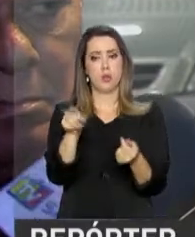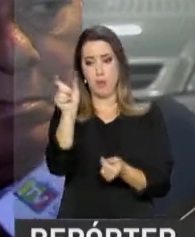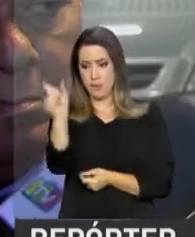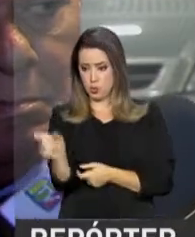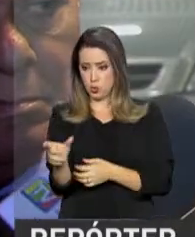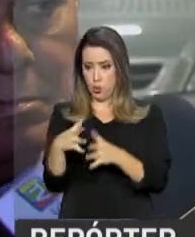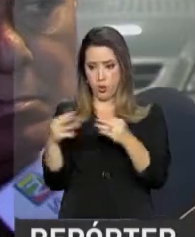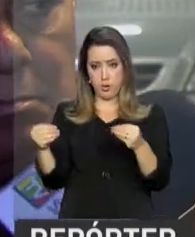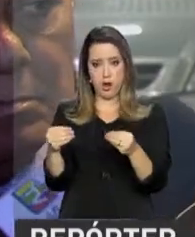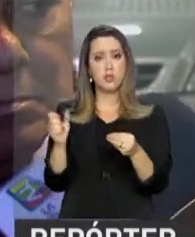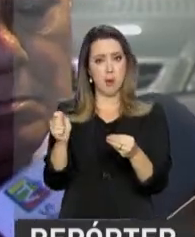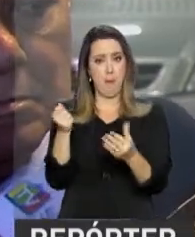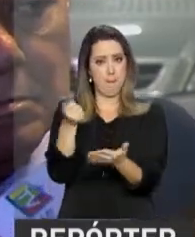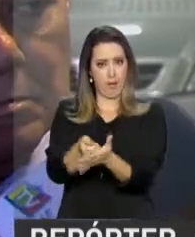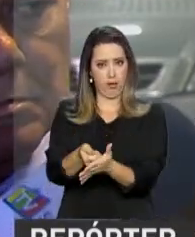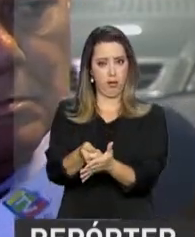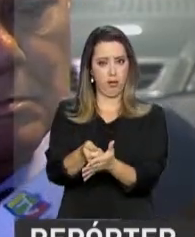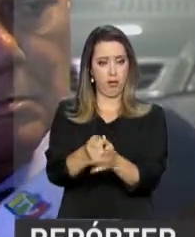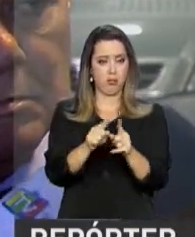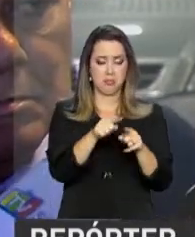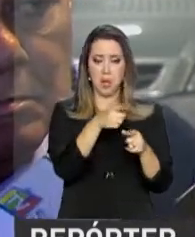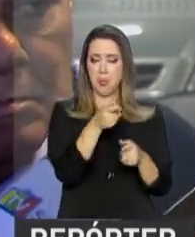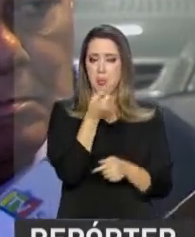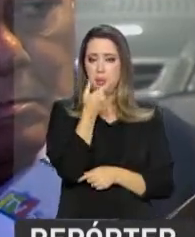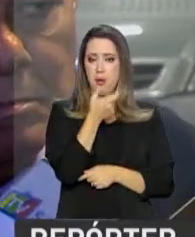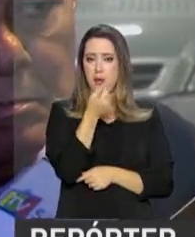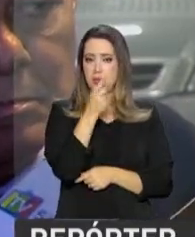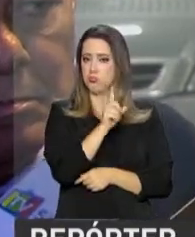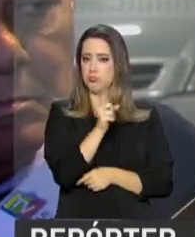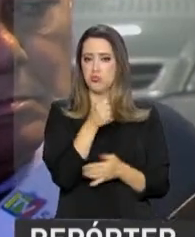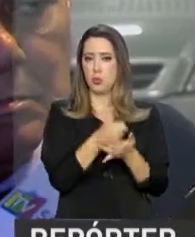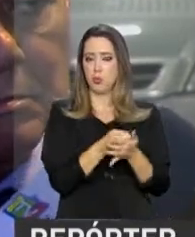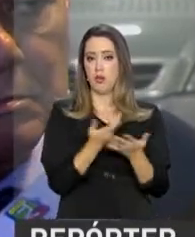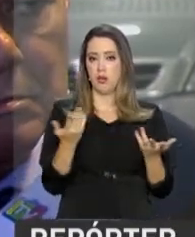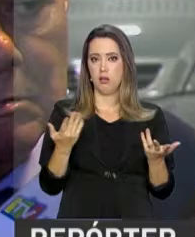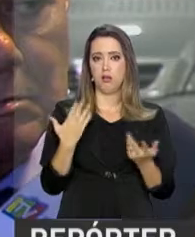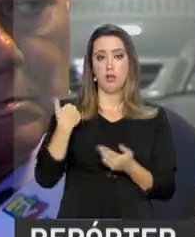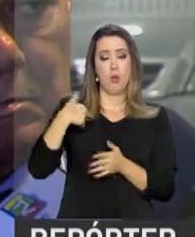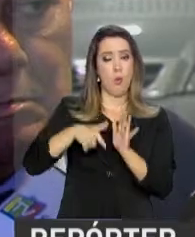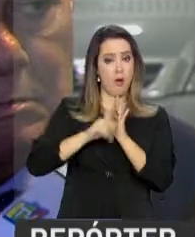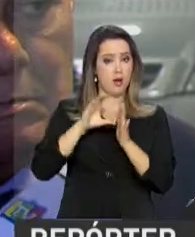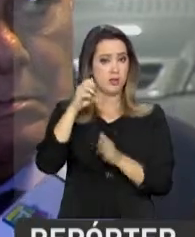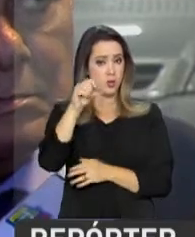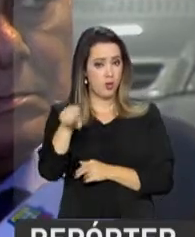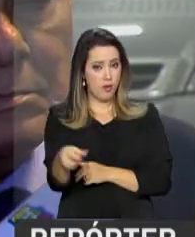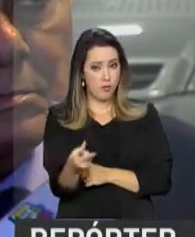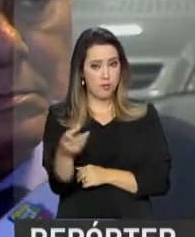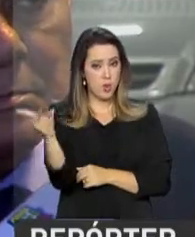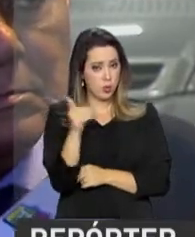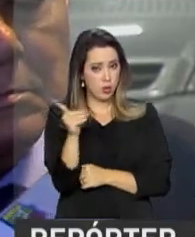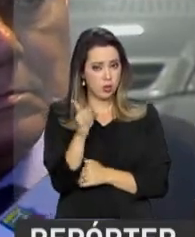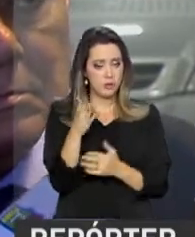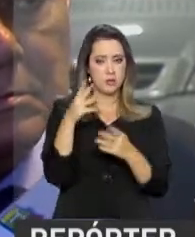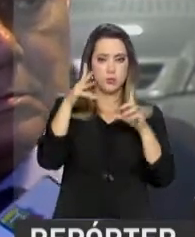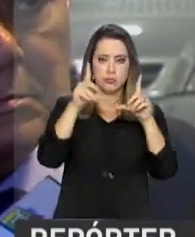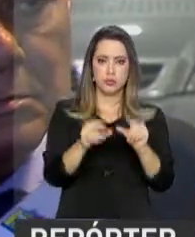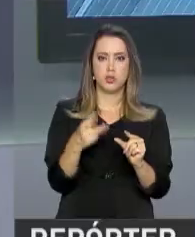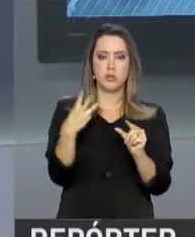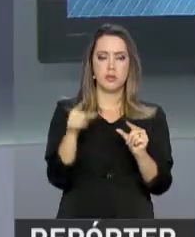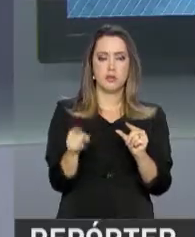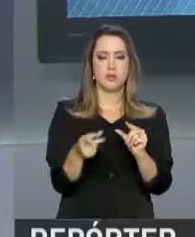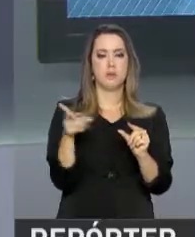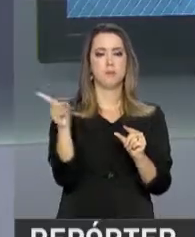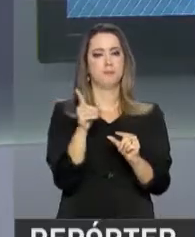e reduzimos o preço do tratamento de nove mil para 3 mil dólares isso essa eficiência nos permite atender a todos